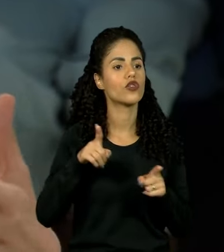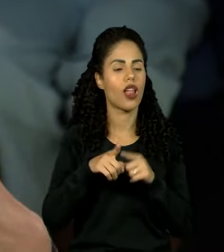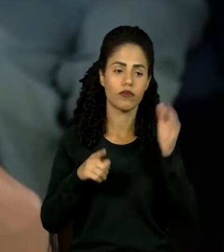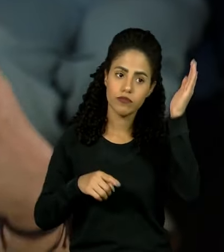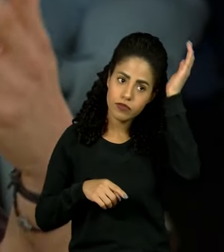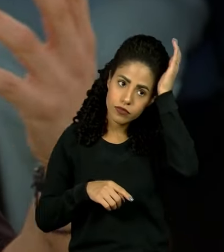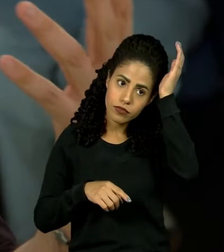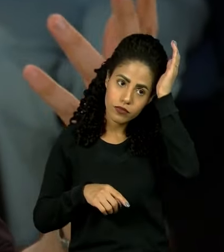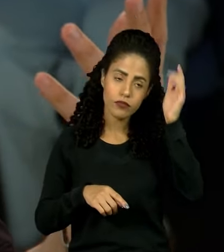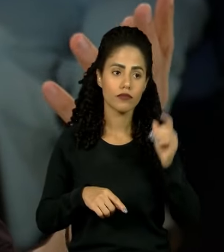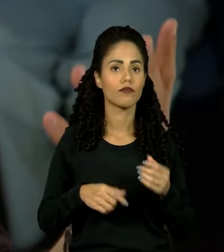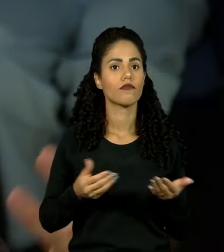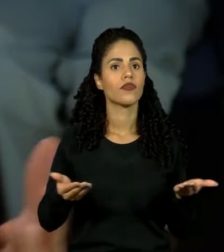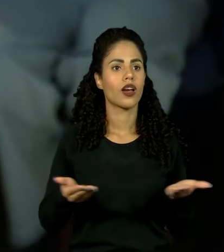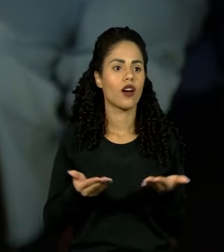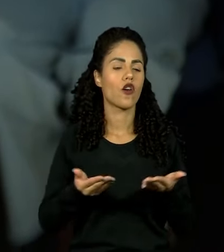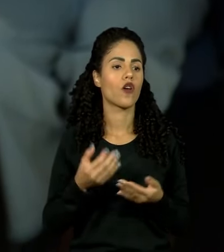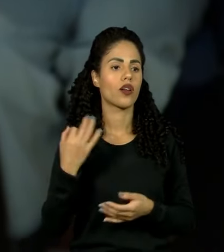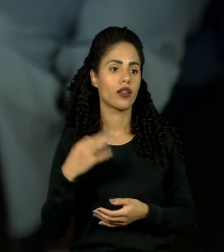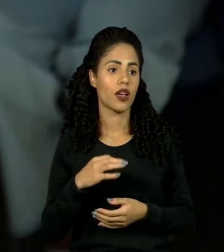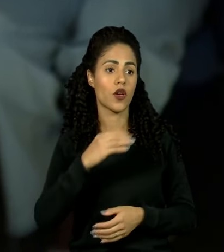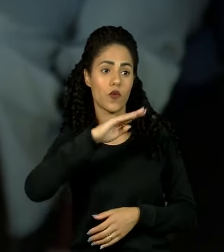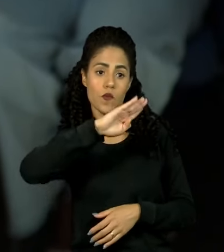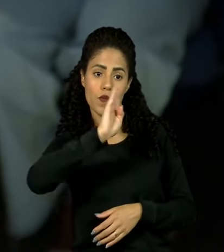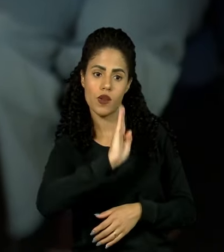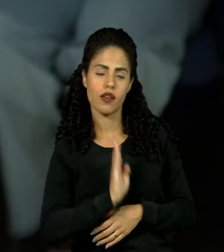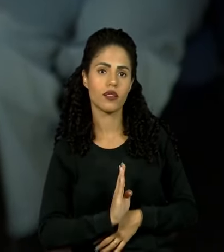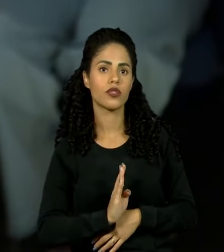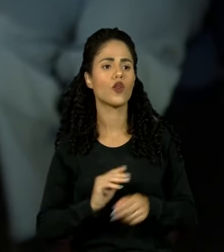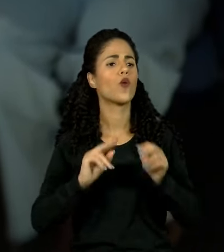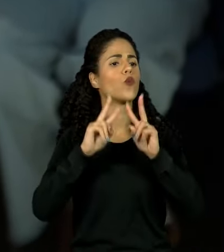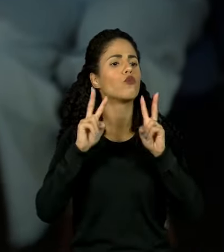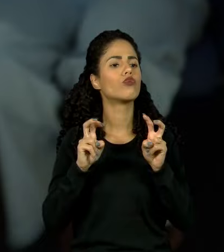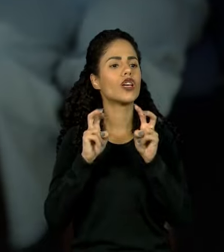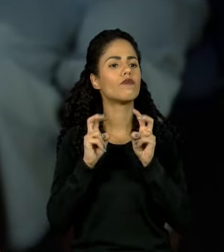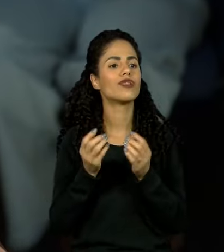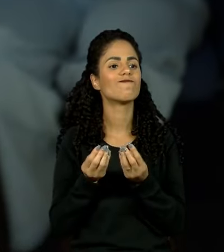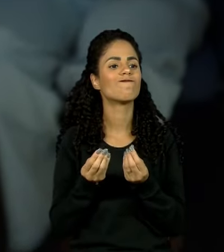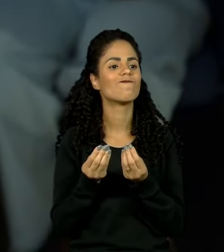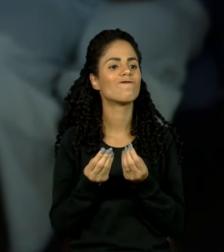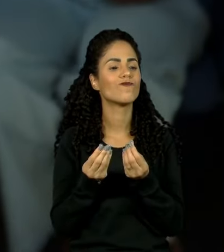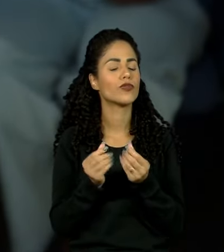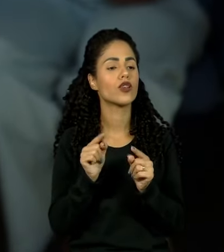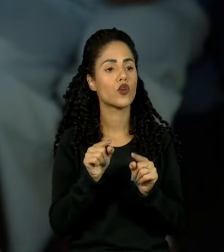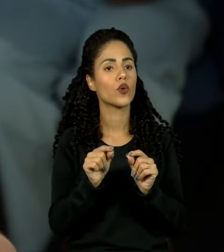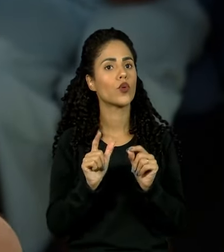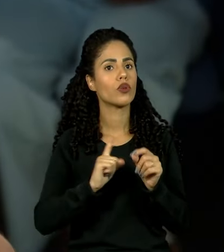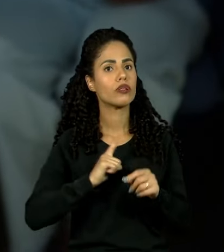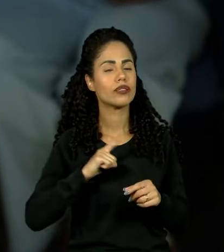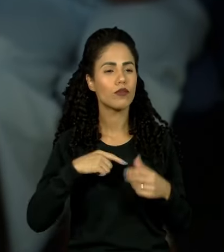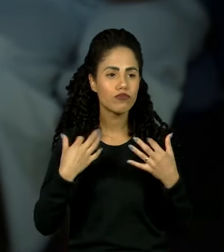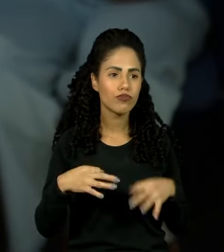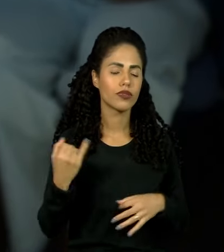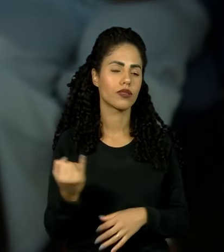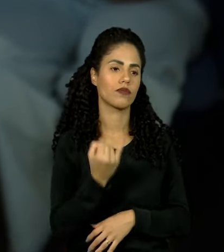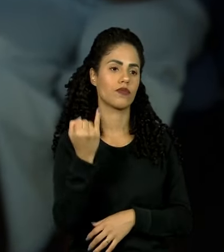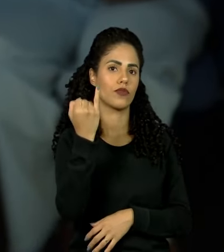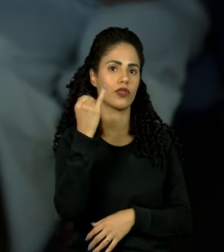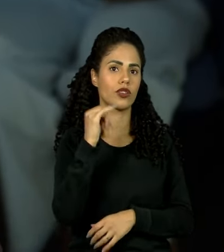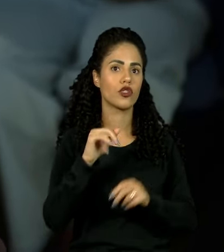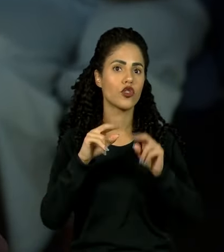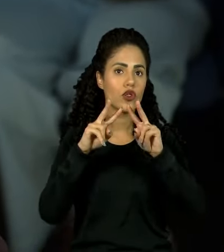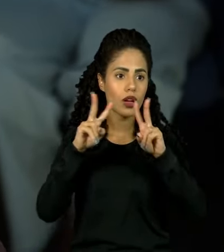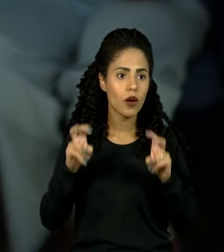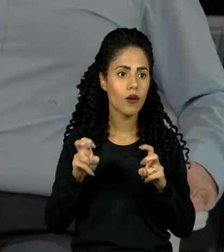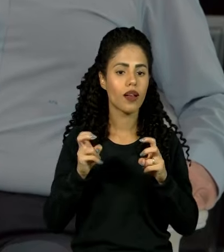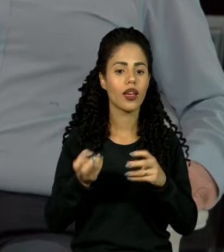virou né um exemplo pro Brasil num tema muito delicado muito Sutil muito essencial que é o tema